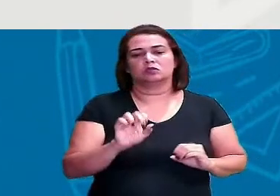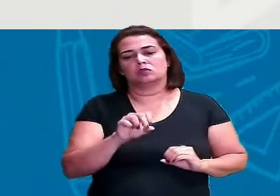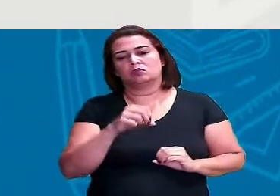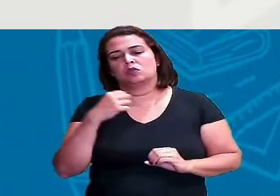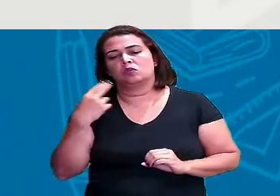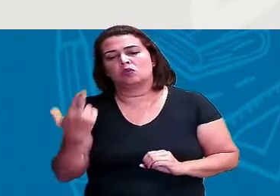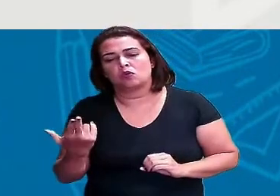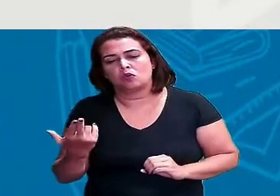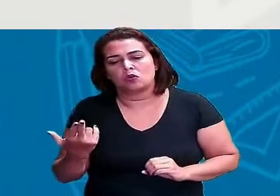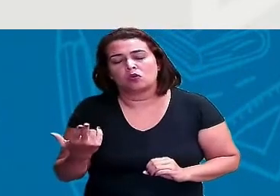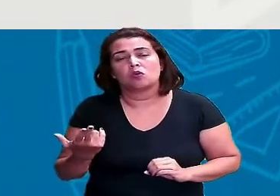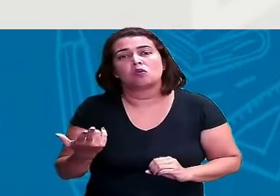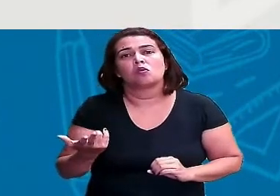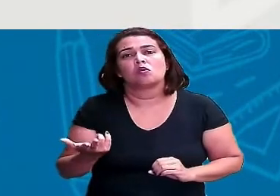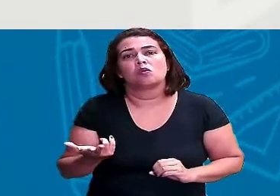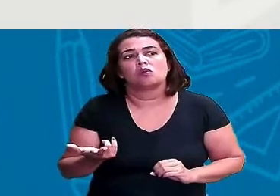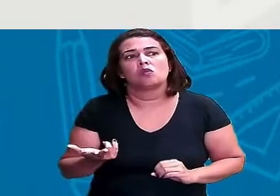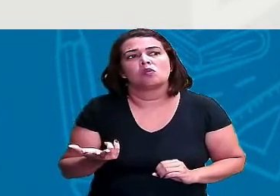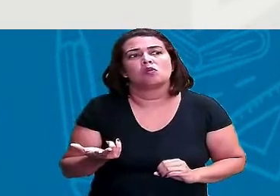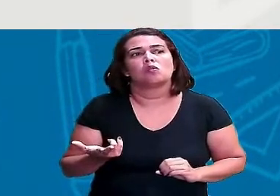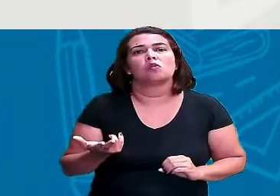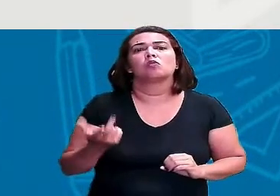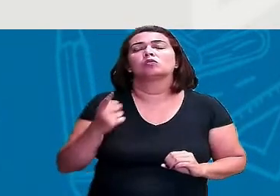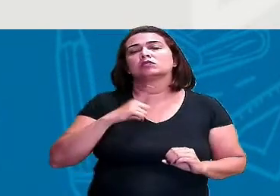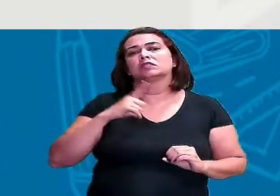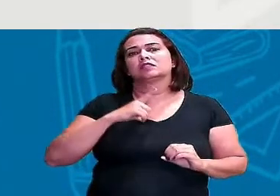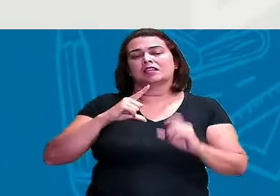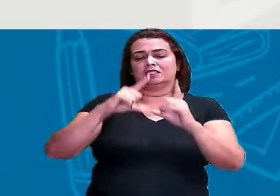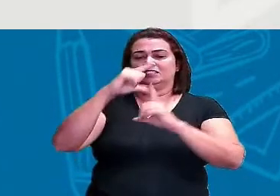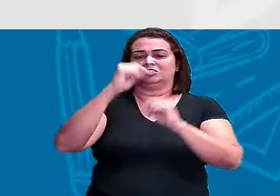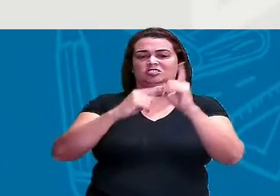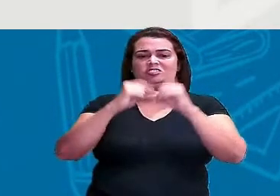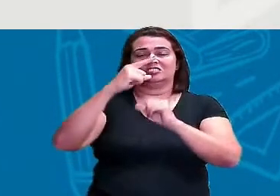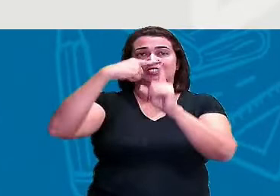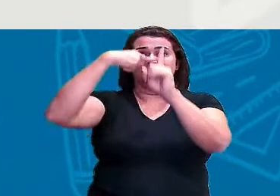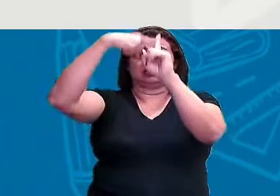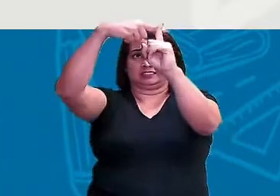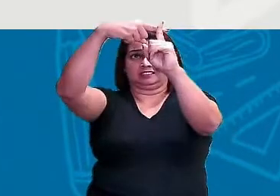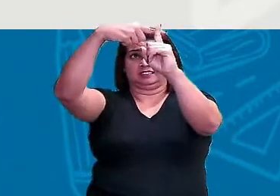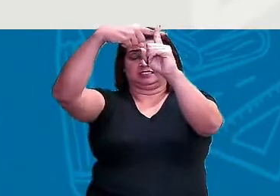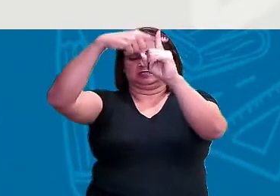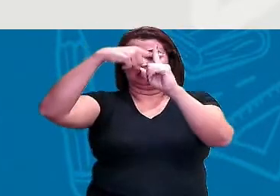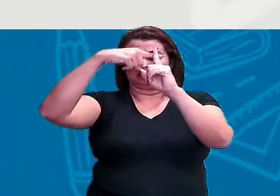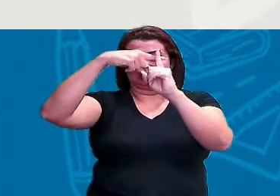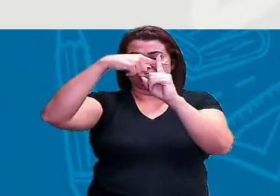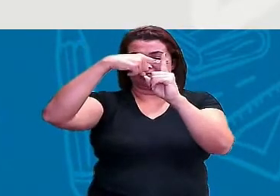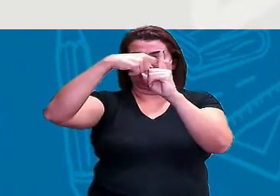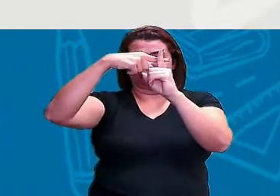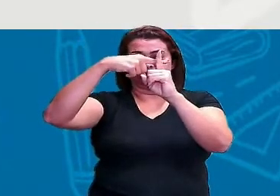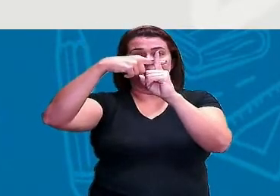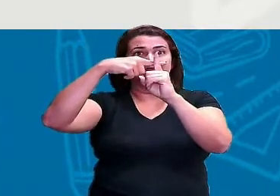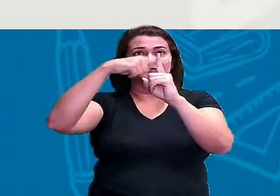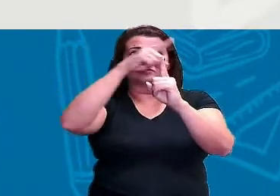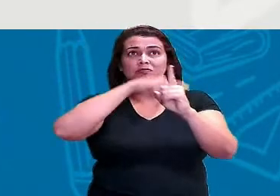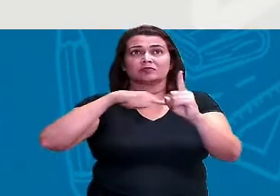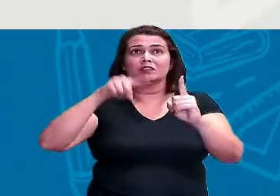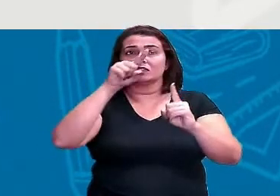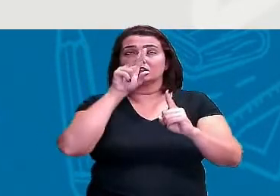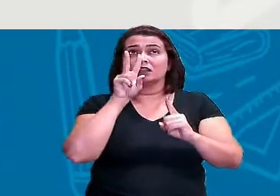então, utilizando-se do Cruzeiro do Sul, onde você vira para o sul, né, em